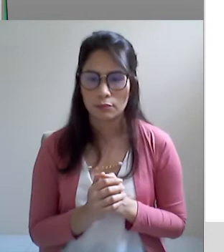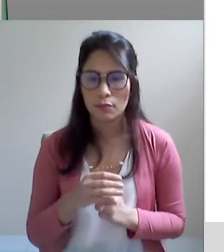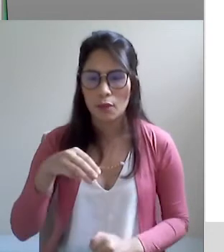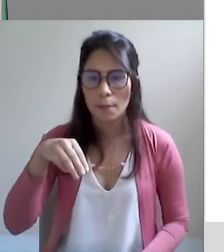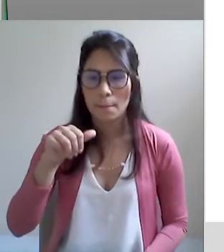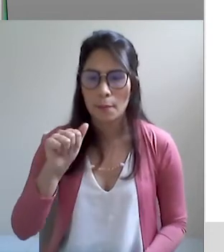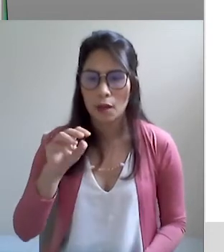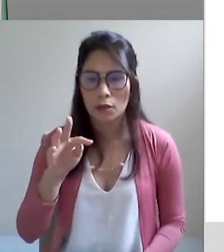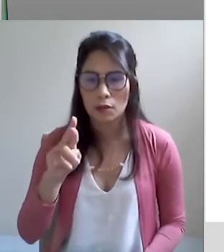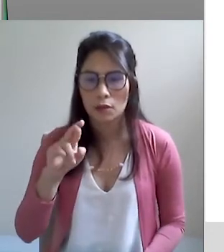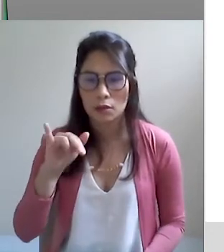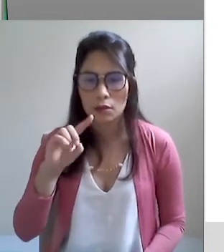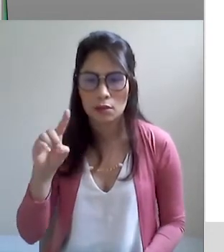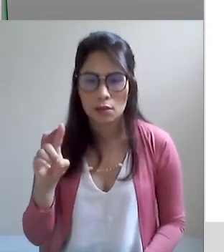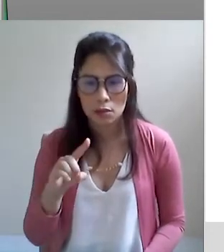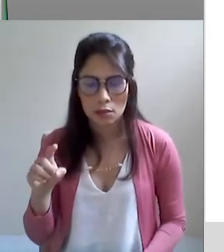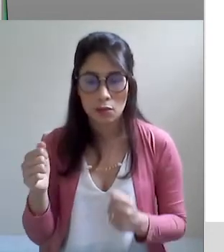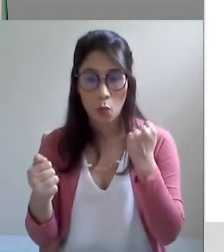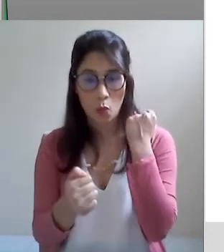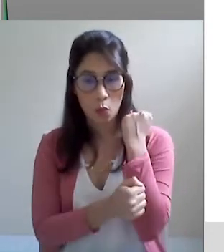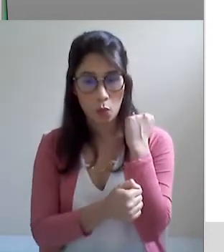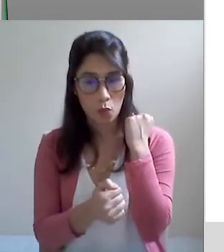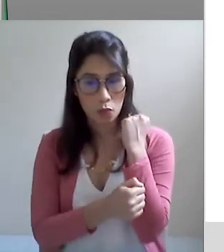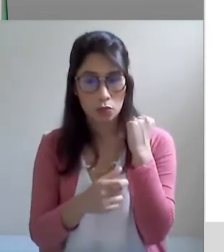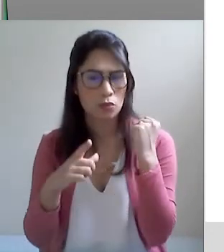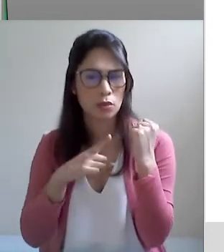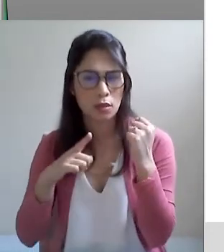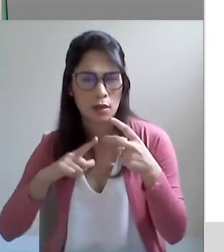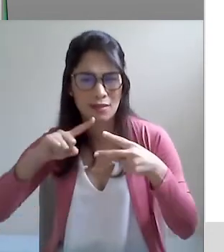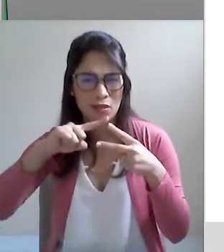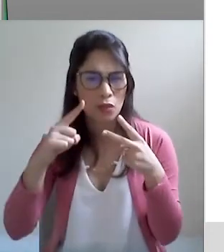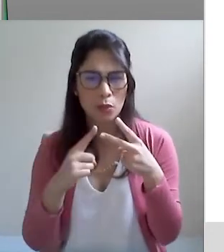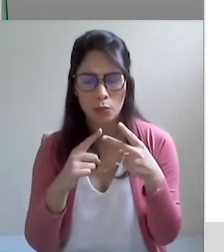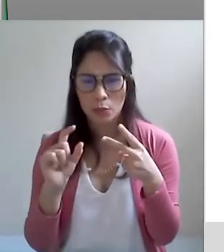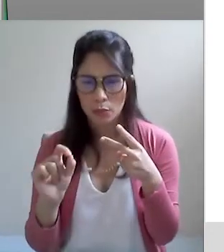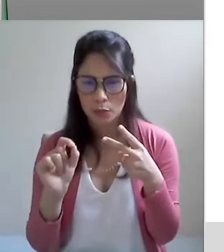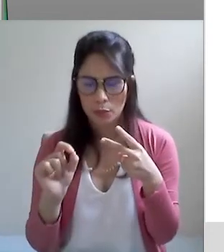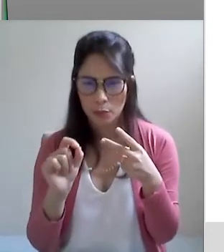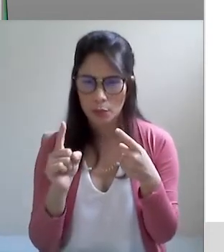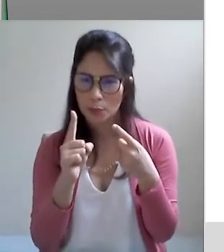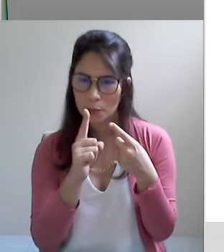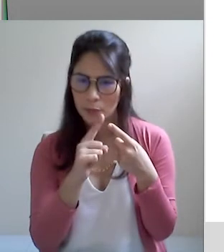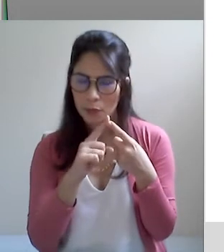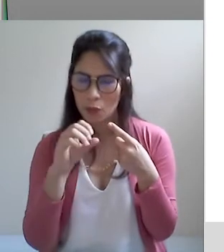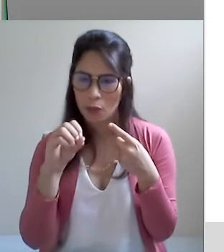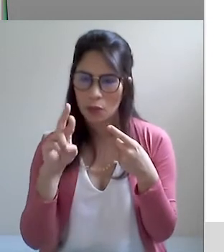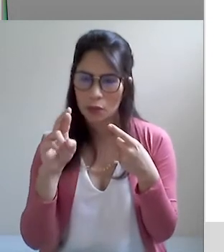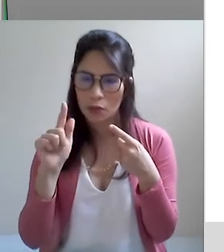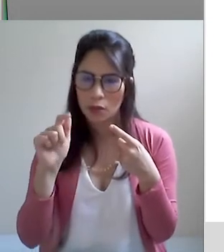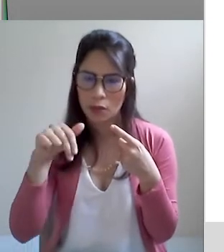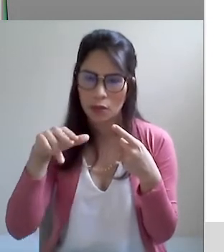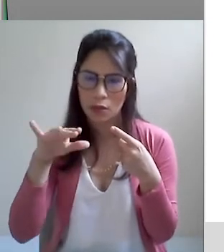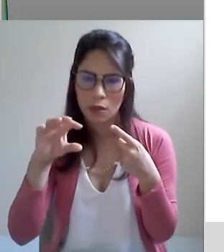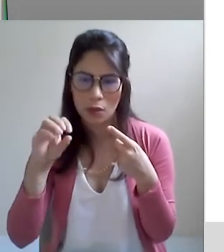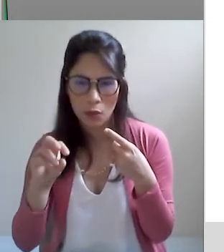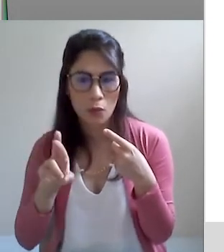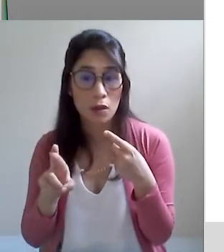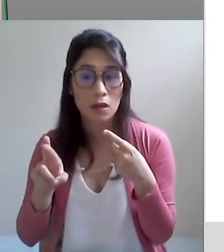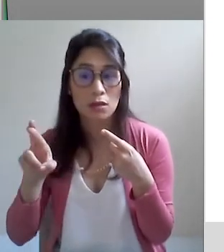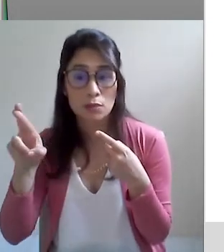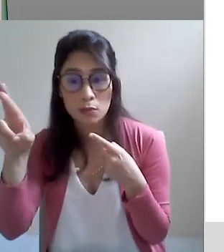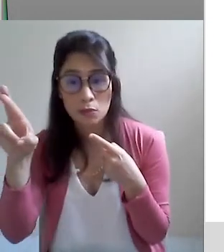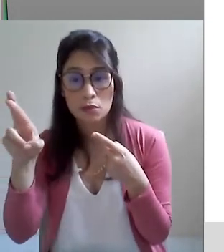A matriz óssea apresenta um componente orgânico e outro inorgânico. O componente orgânico